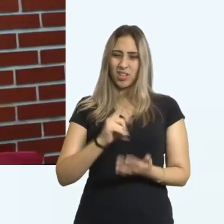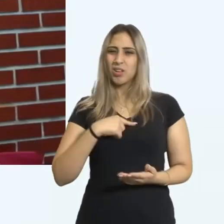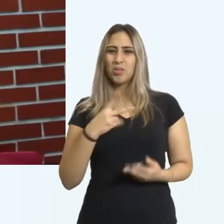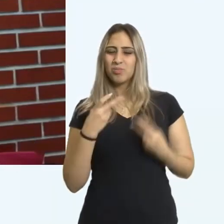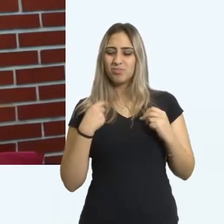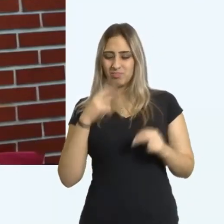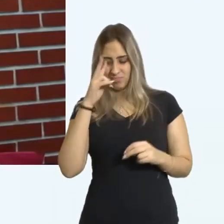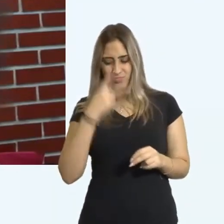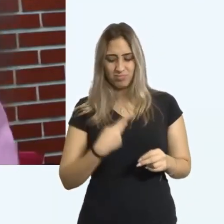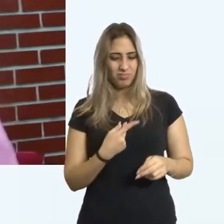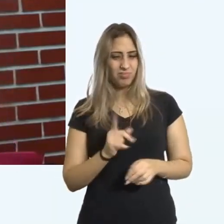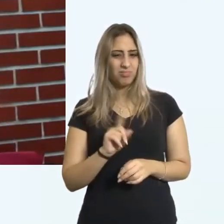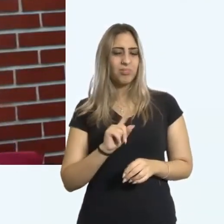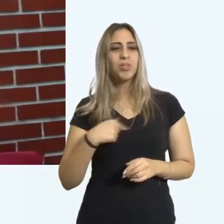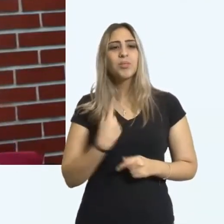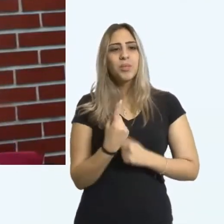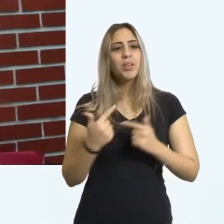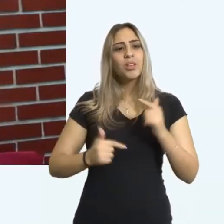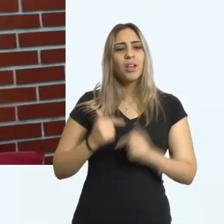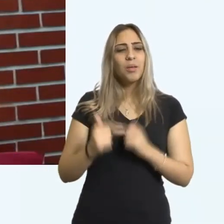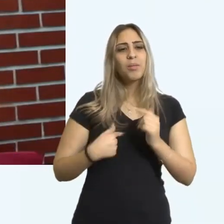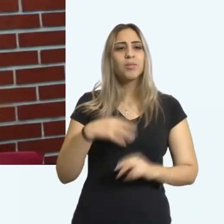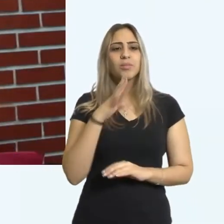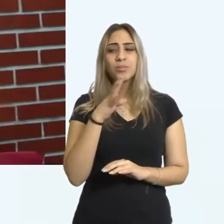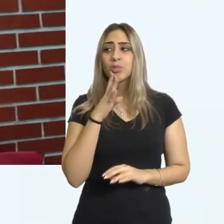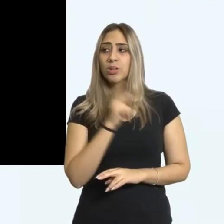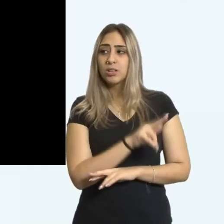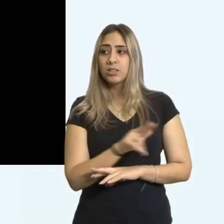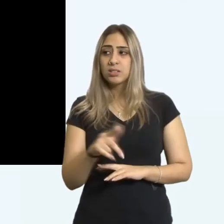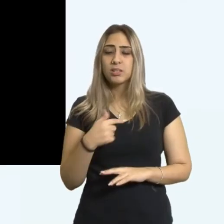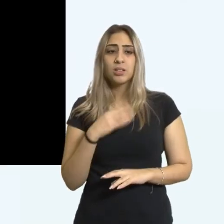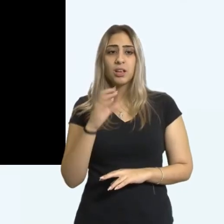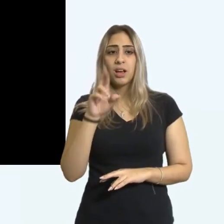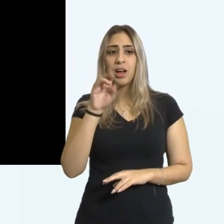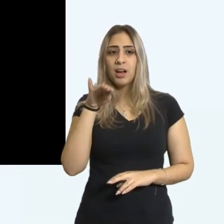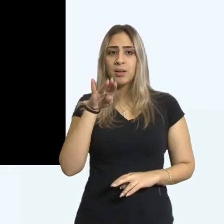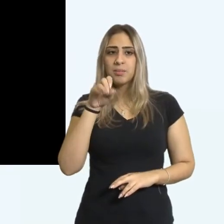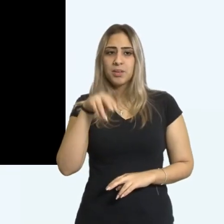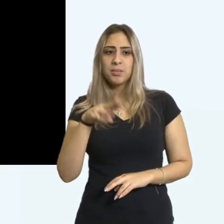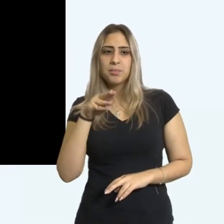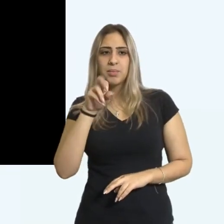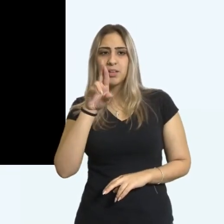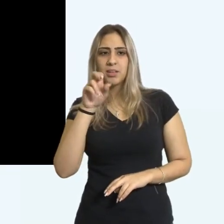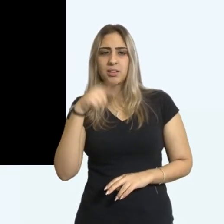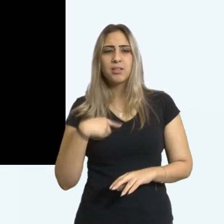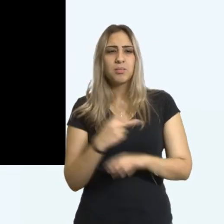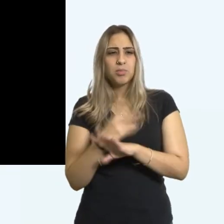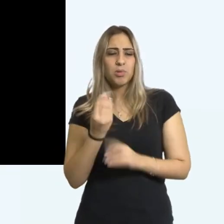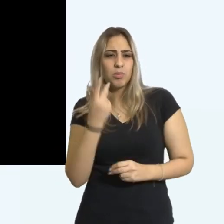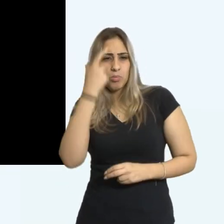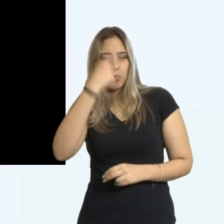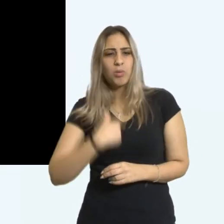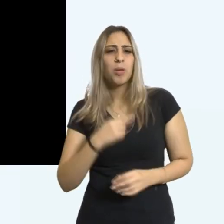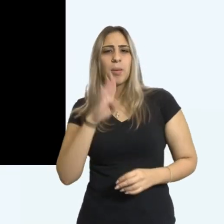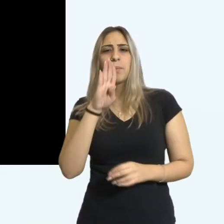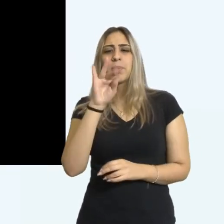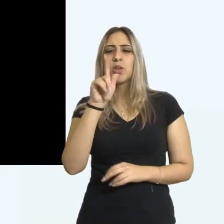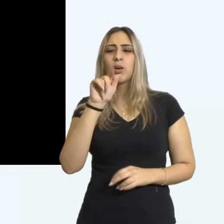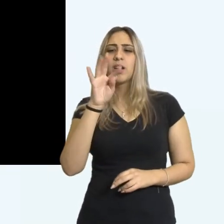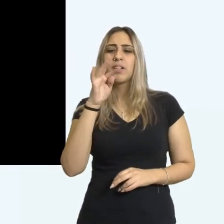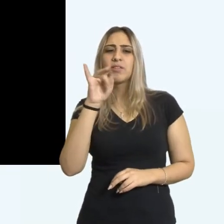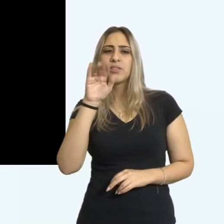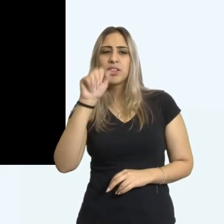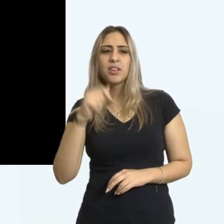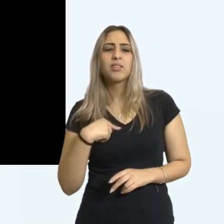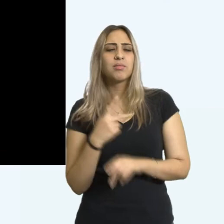Mas aí onde você meu trabalho oferecendo la Carmem Miranda procurei muito dela para poder biografia e